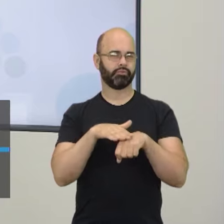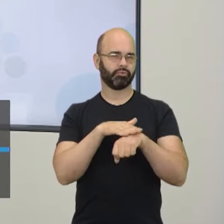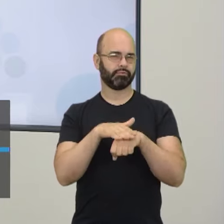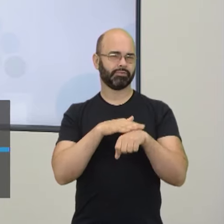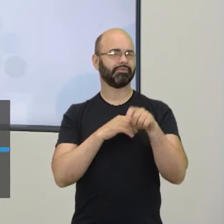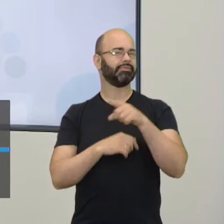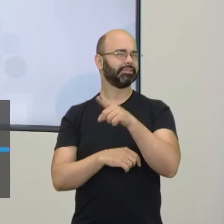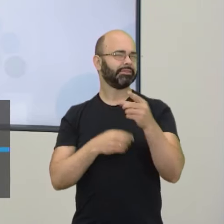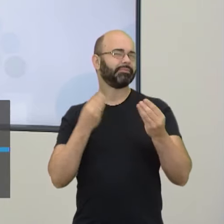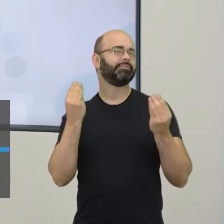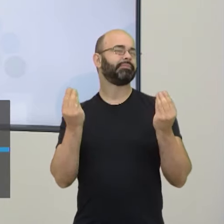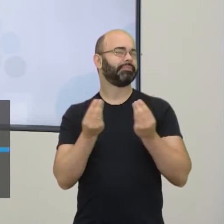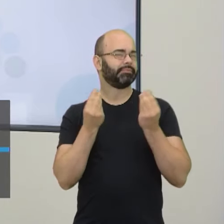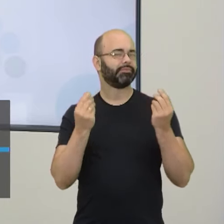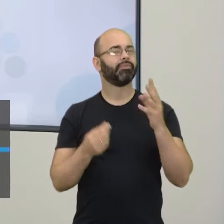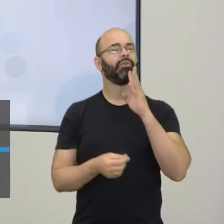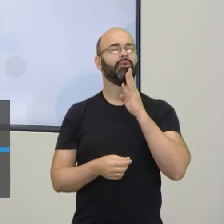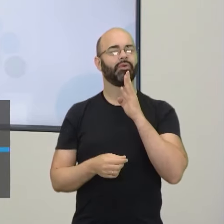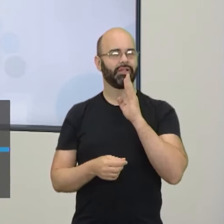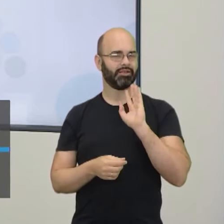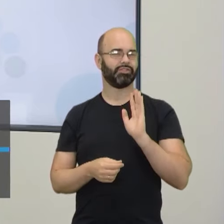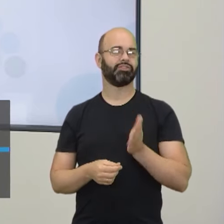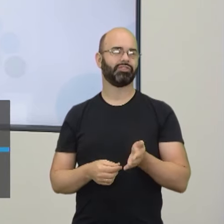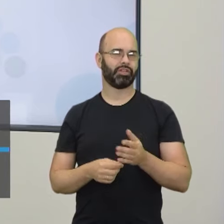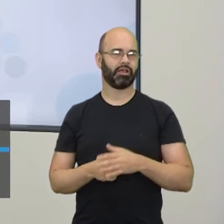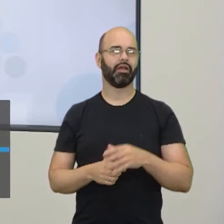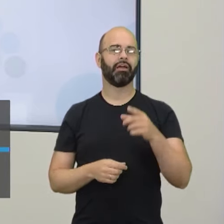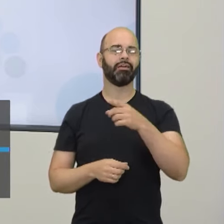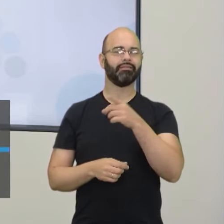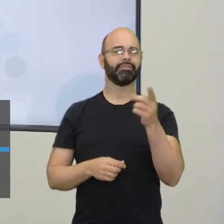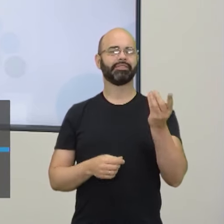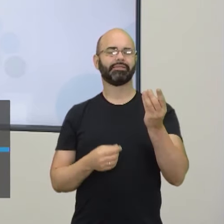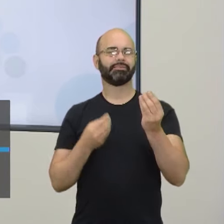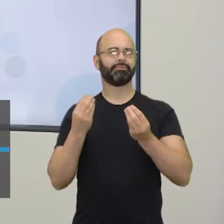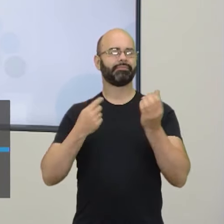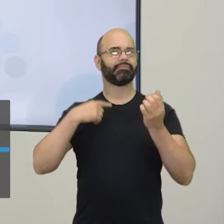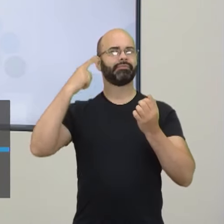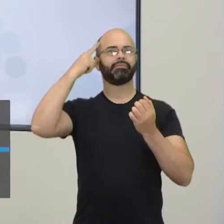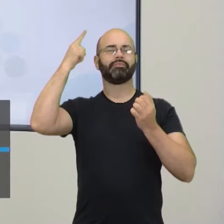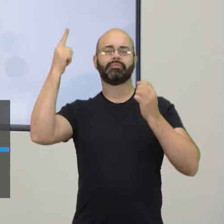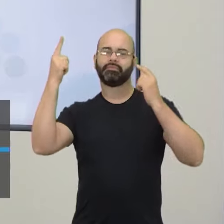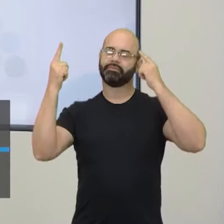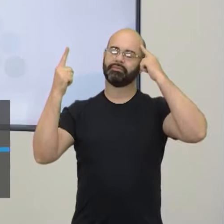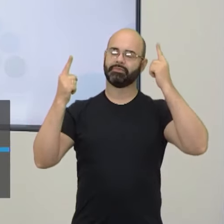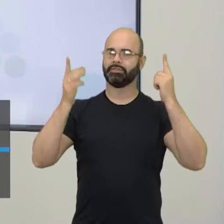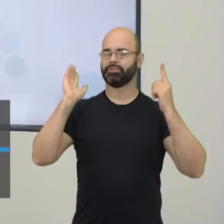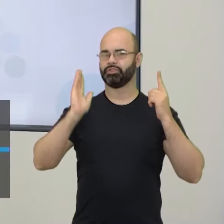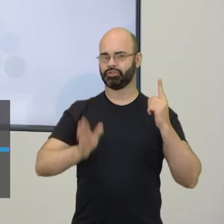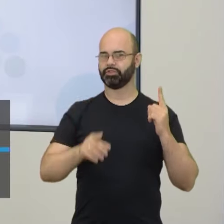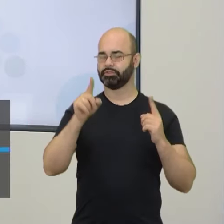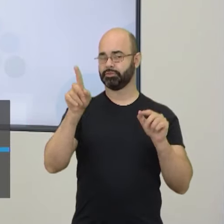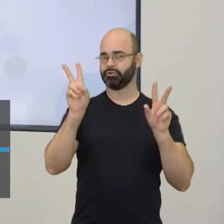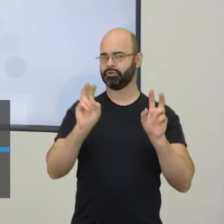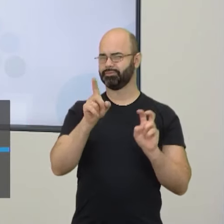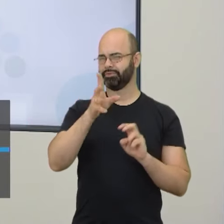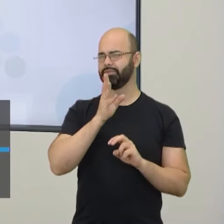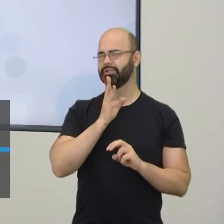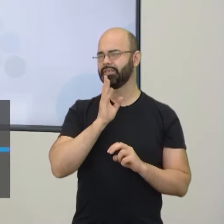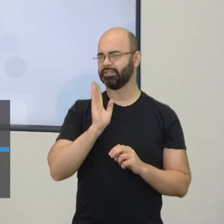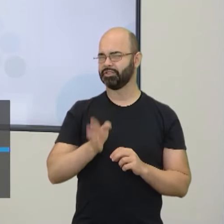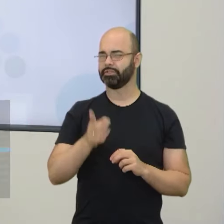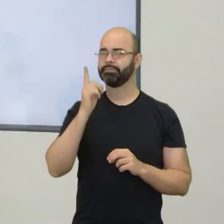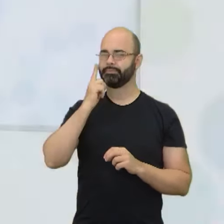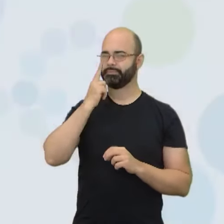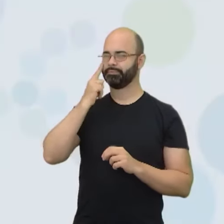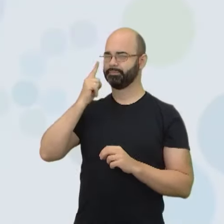Vocês já têm algum conhecimento, vocês já têm aí uma série de hipóteses que vocês já formularam acerca deste tema. Dá uma olhadinha aí na